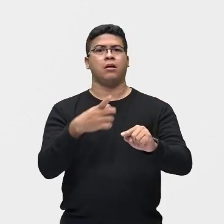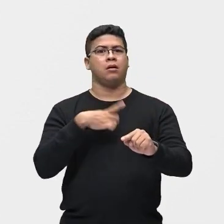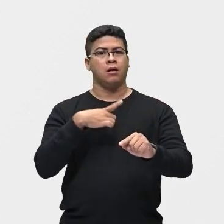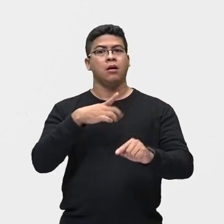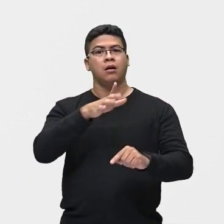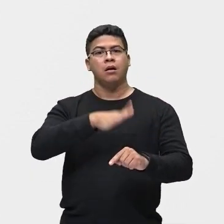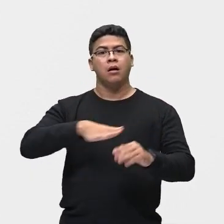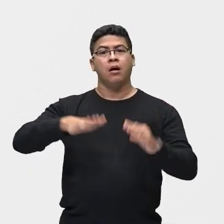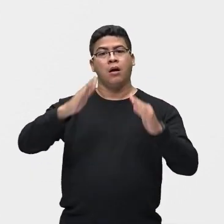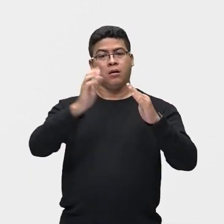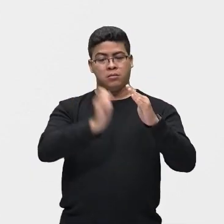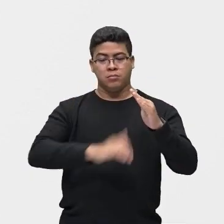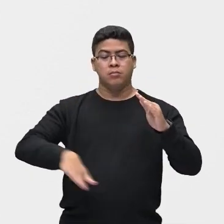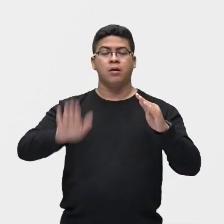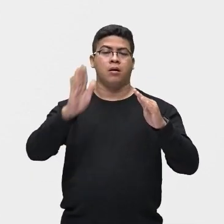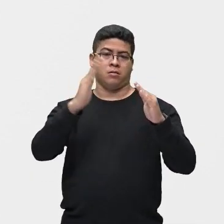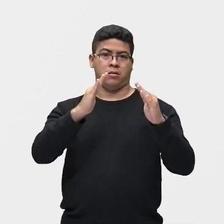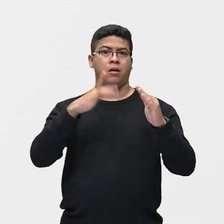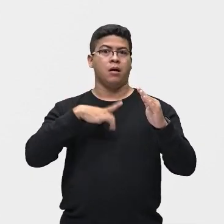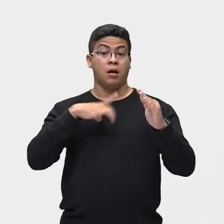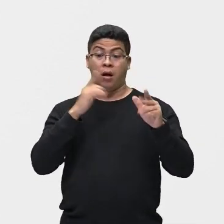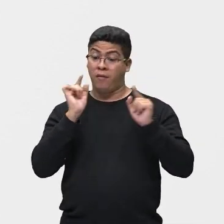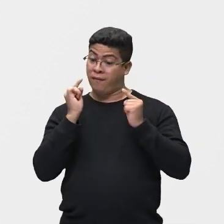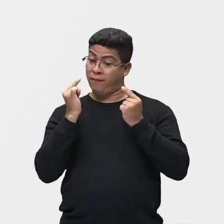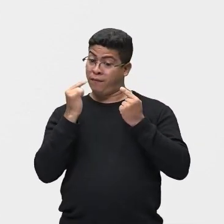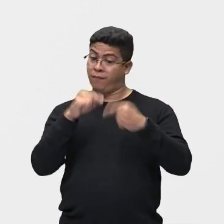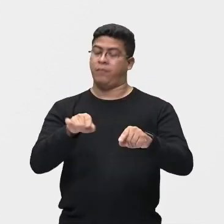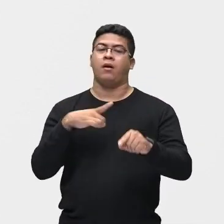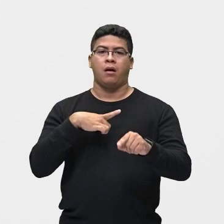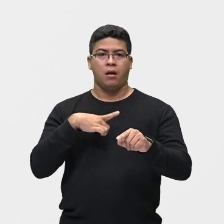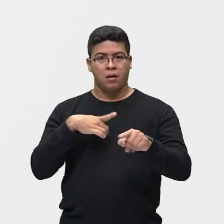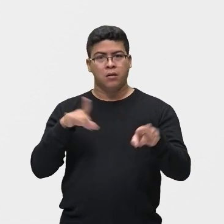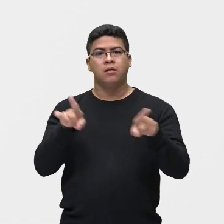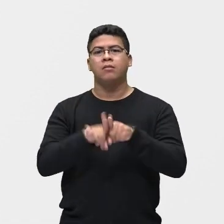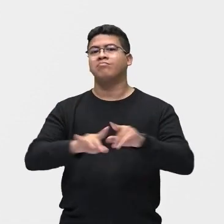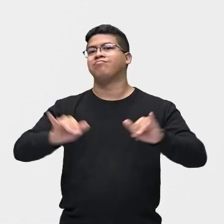são os principais alvos e os que mais